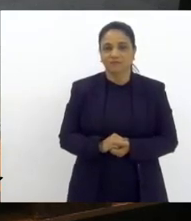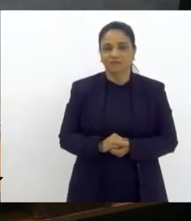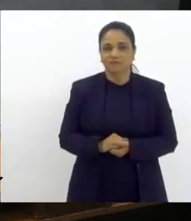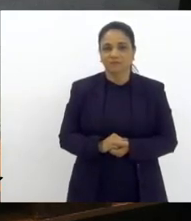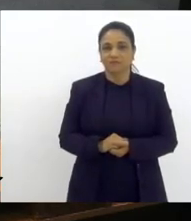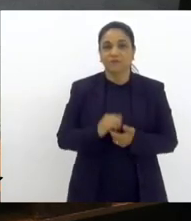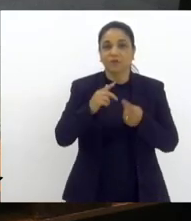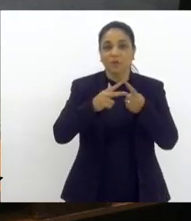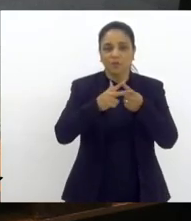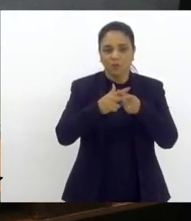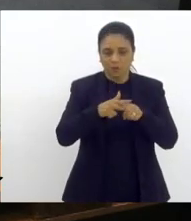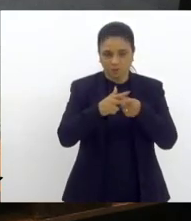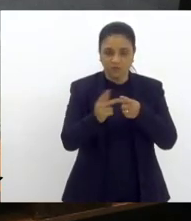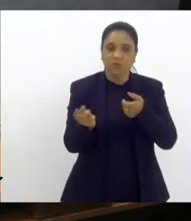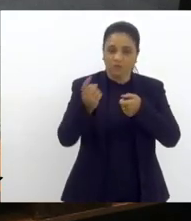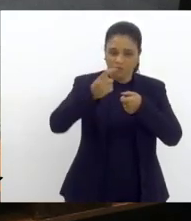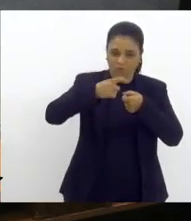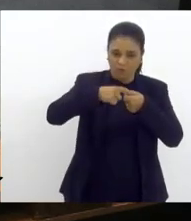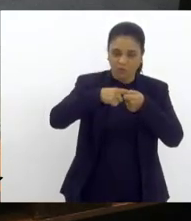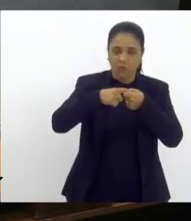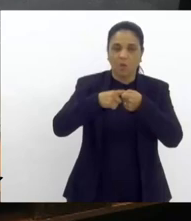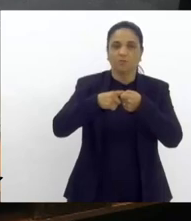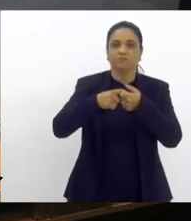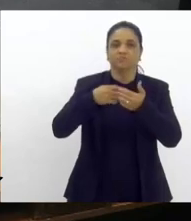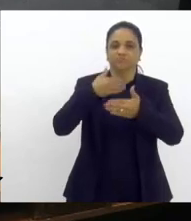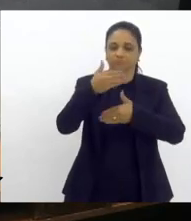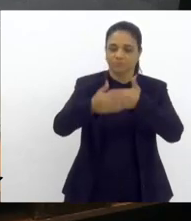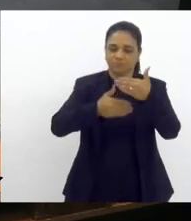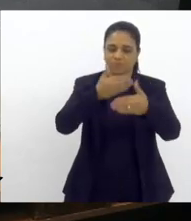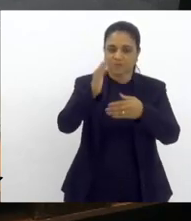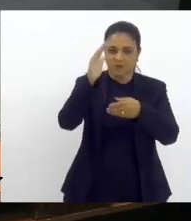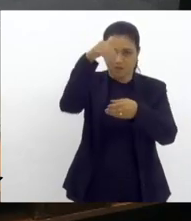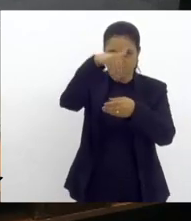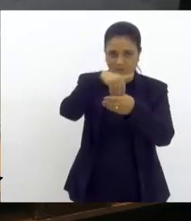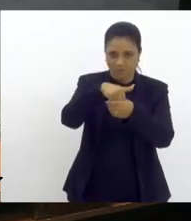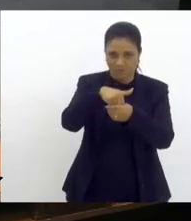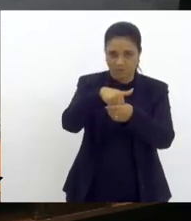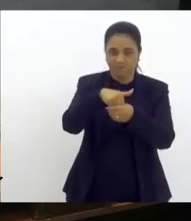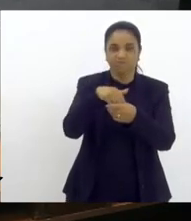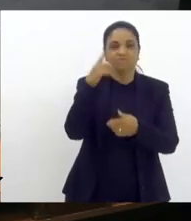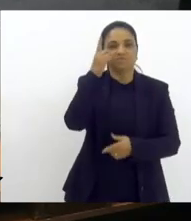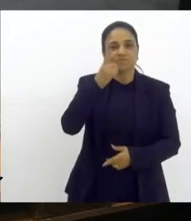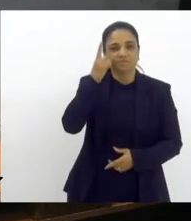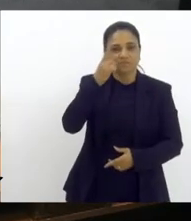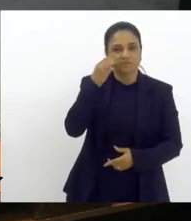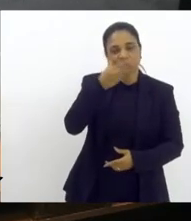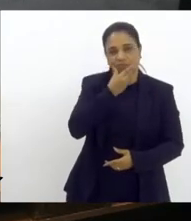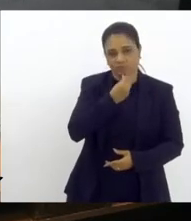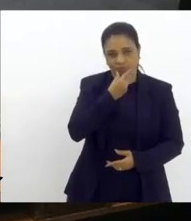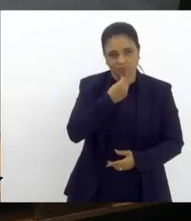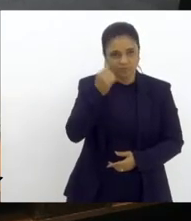corrigido Voltamos ao processo de votação senhores e senhoras deputadas